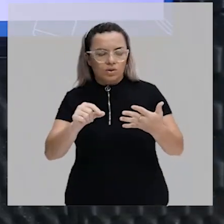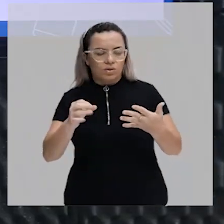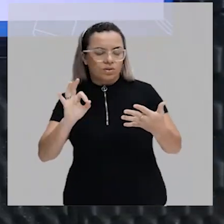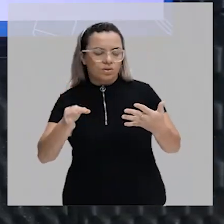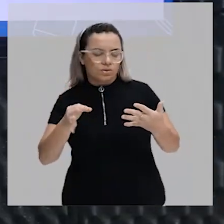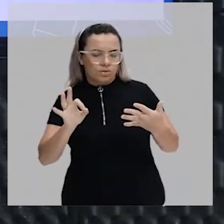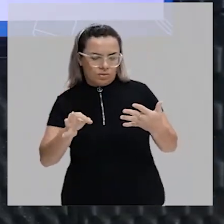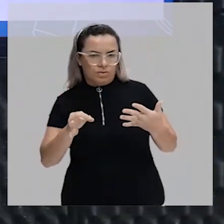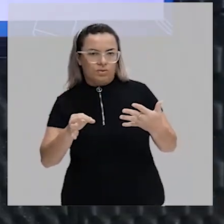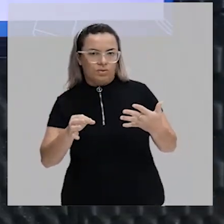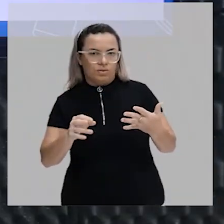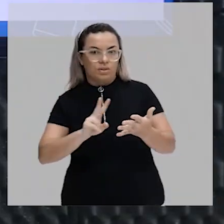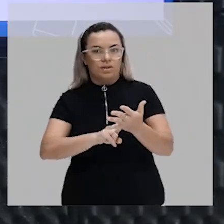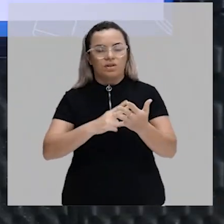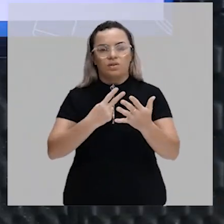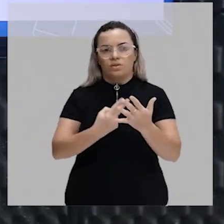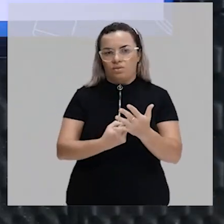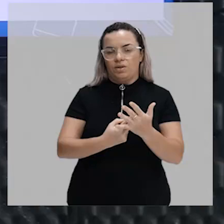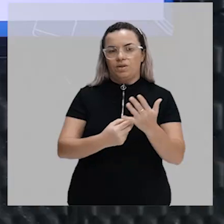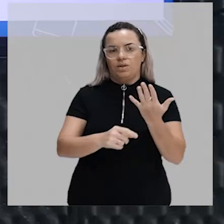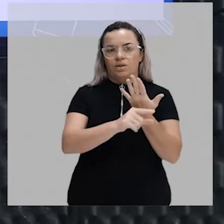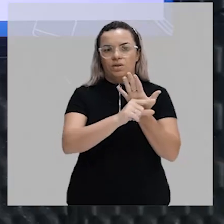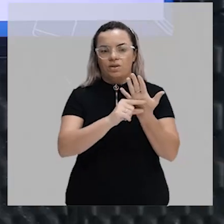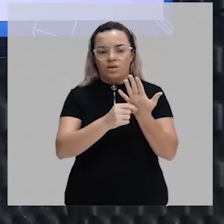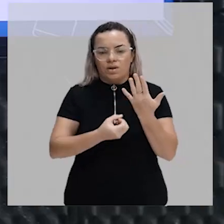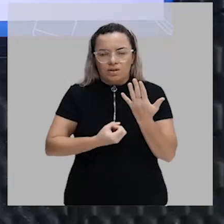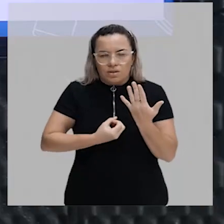que você acabou de ouvir?